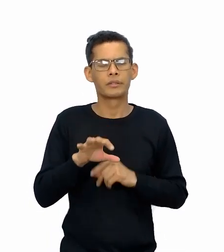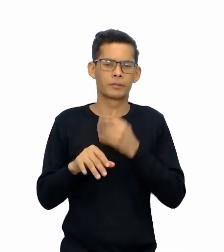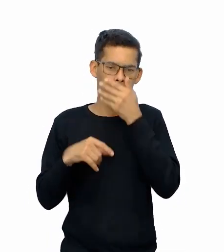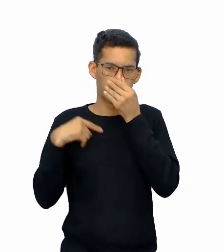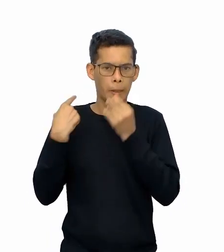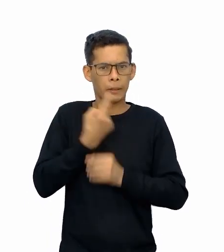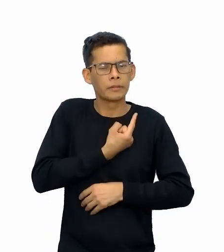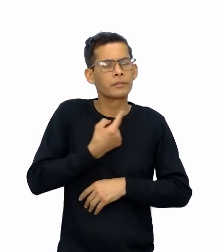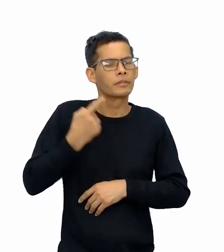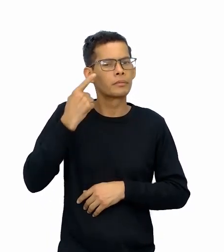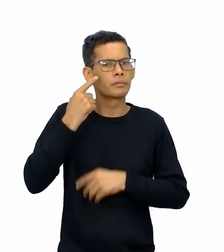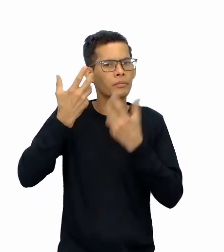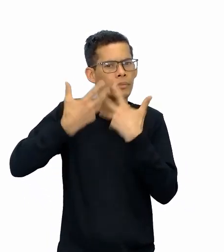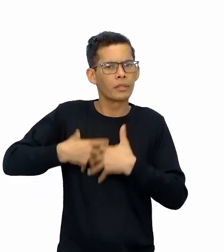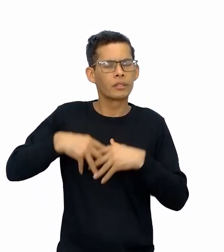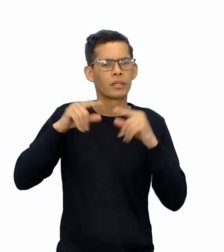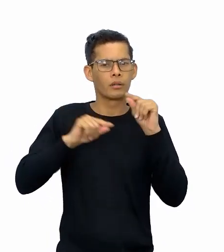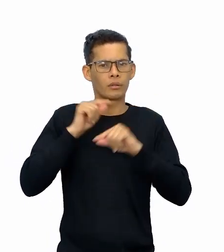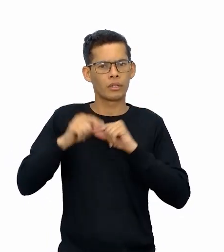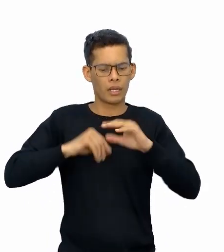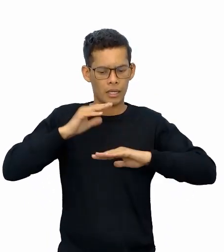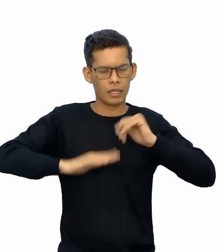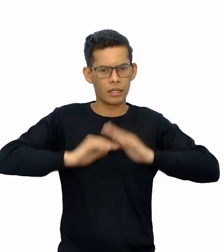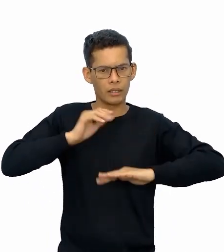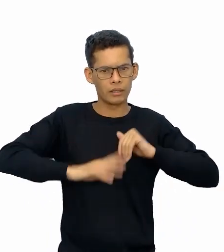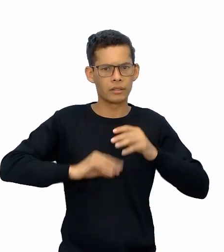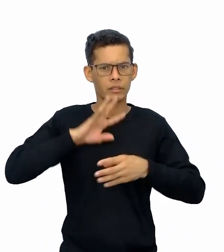que essas práticas que a gente trouxe não são única e